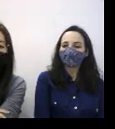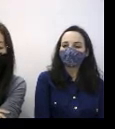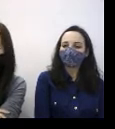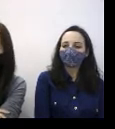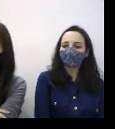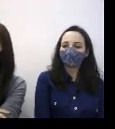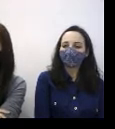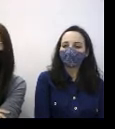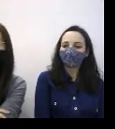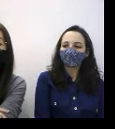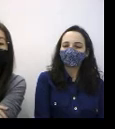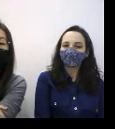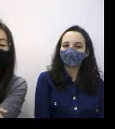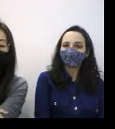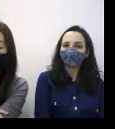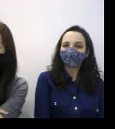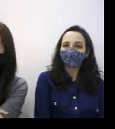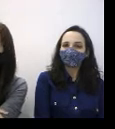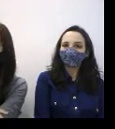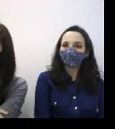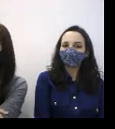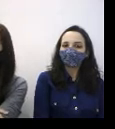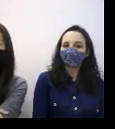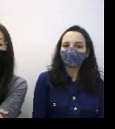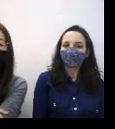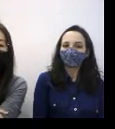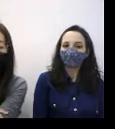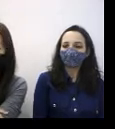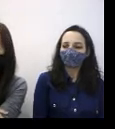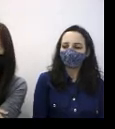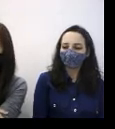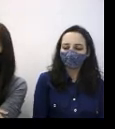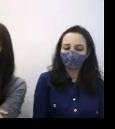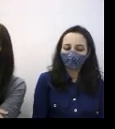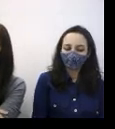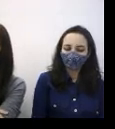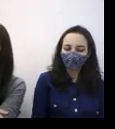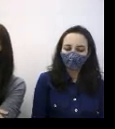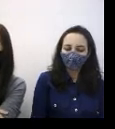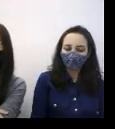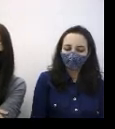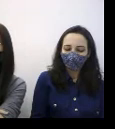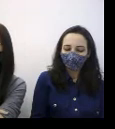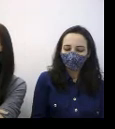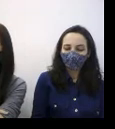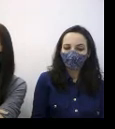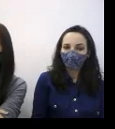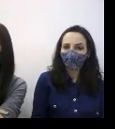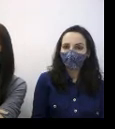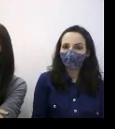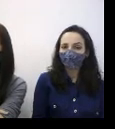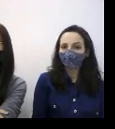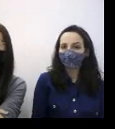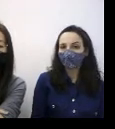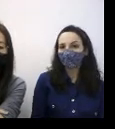sem criticar, saber elogiar, saber se expressar, saber expressar